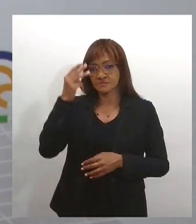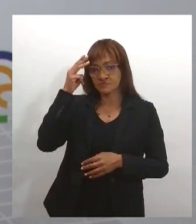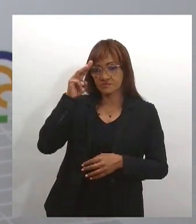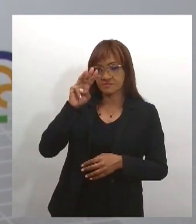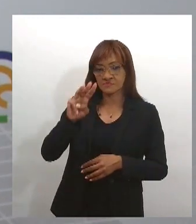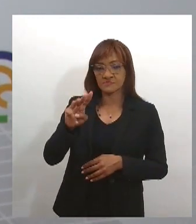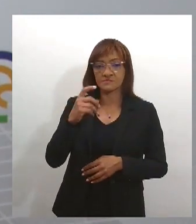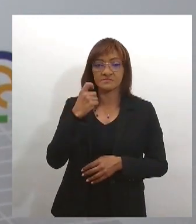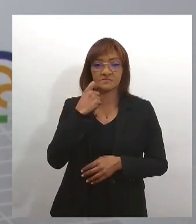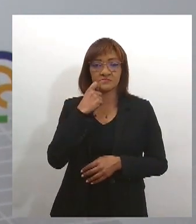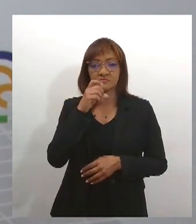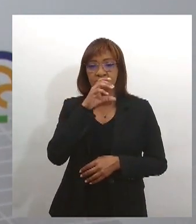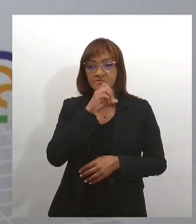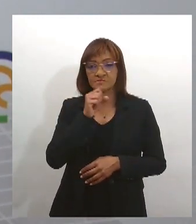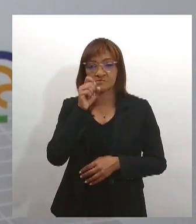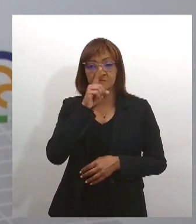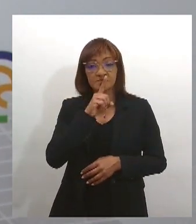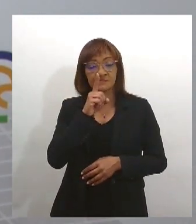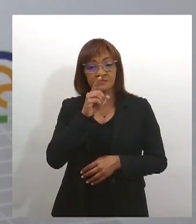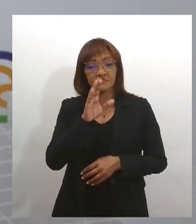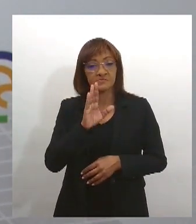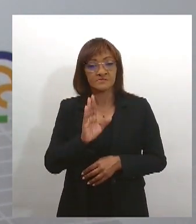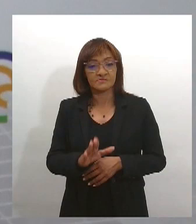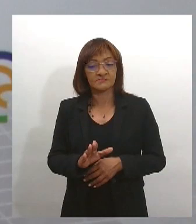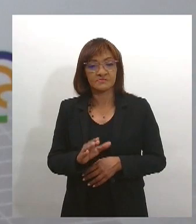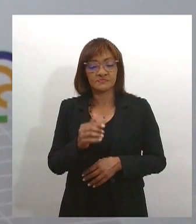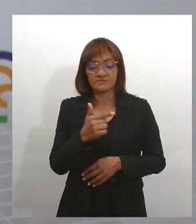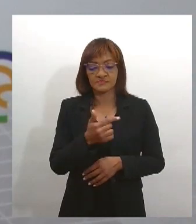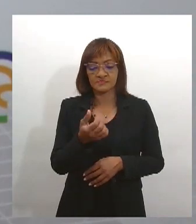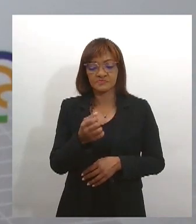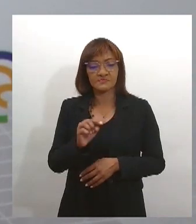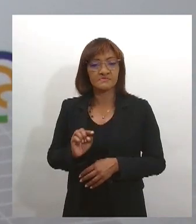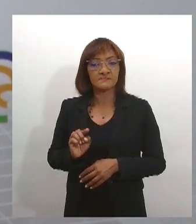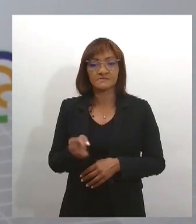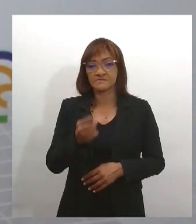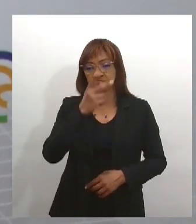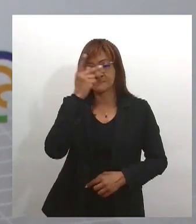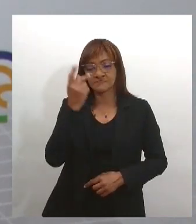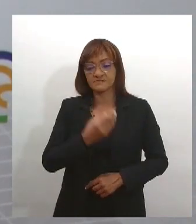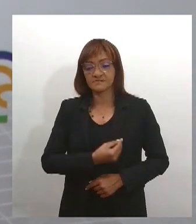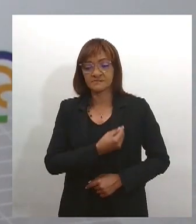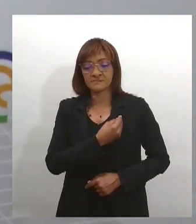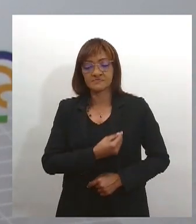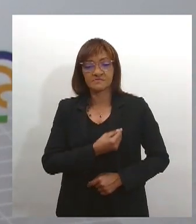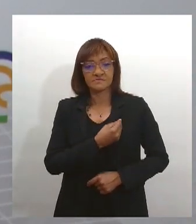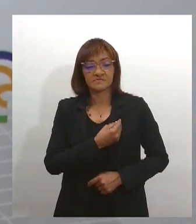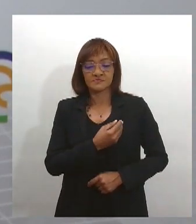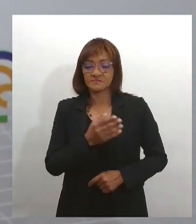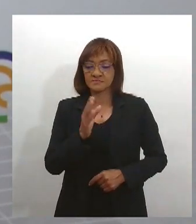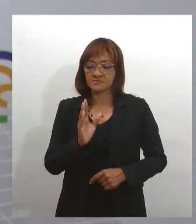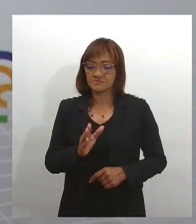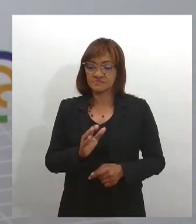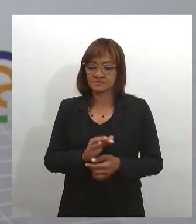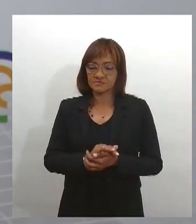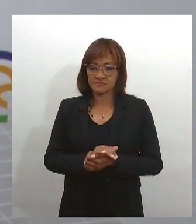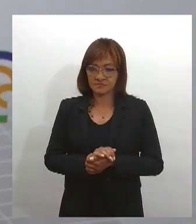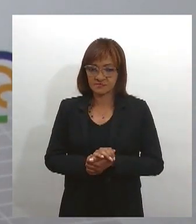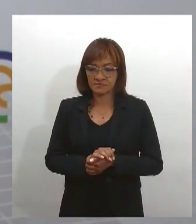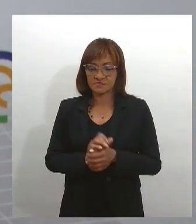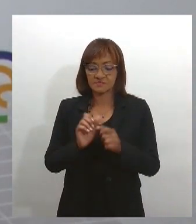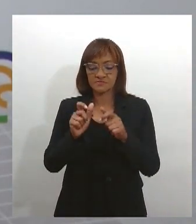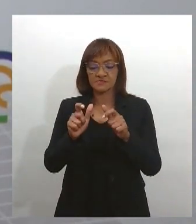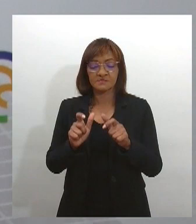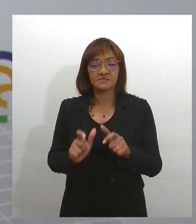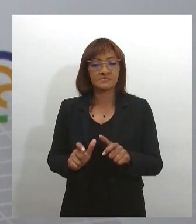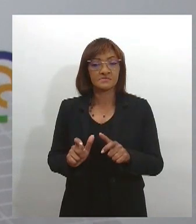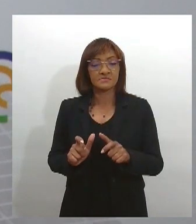domingo, em que mais de 26 mil pessoas estavam lá nas ruas de Simão Dias, no espaço de